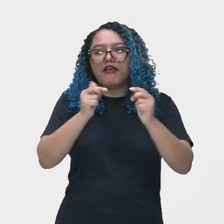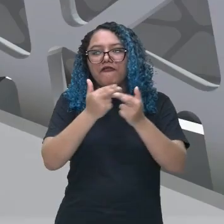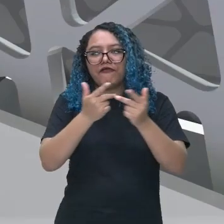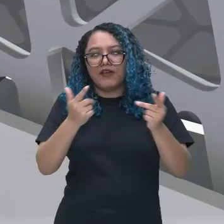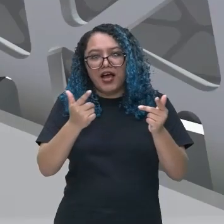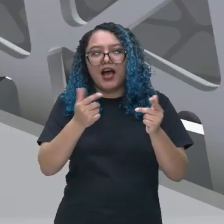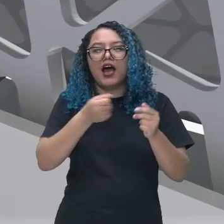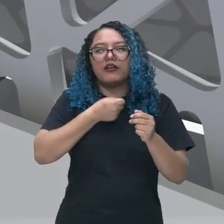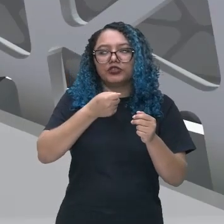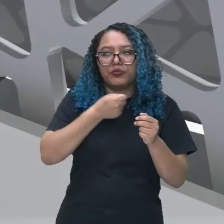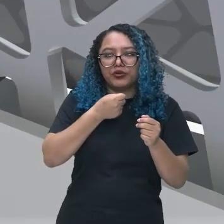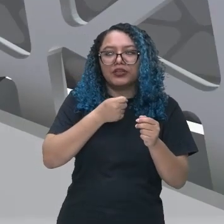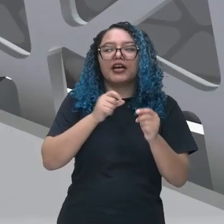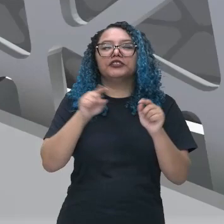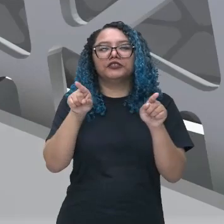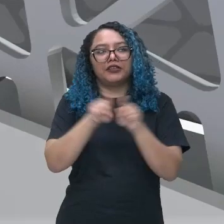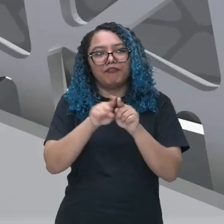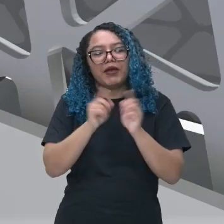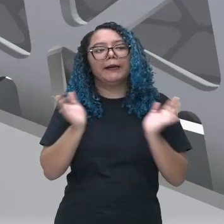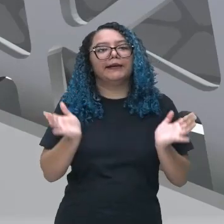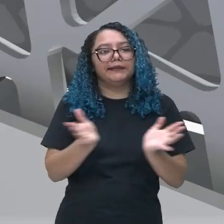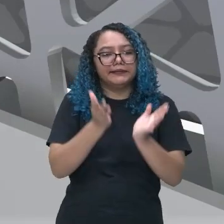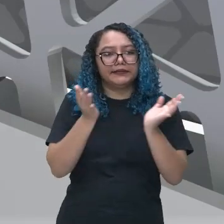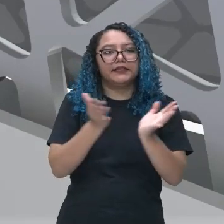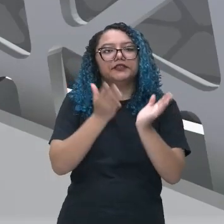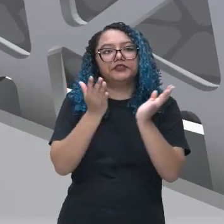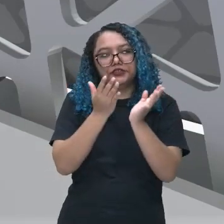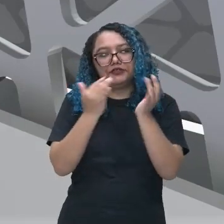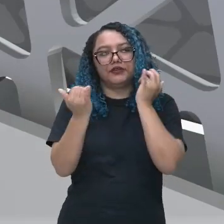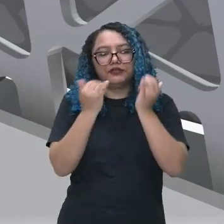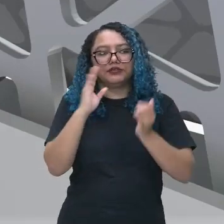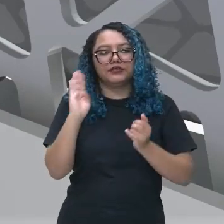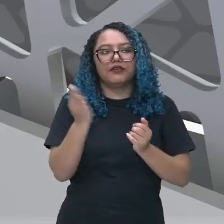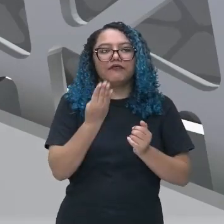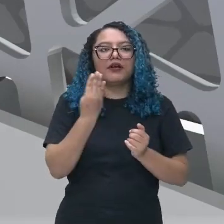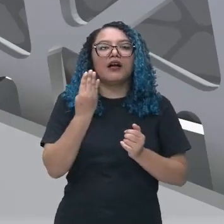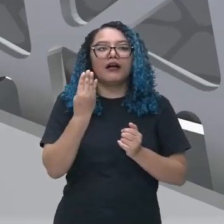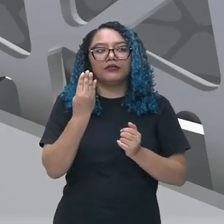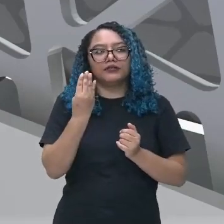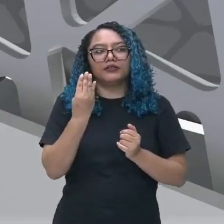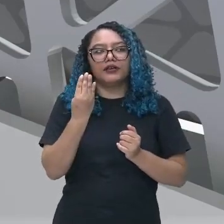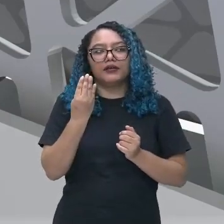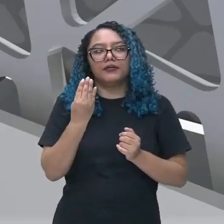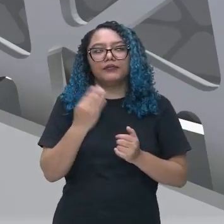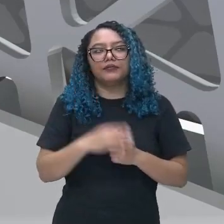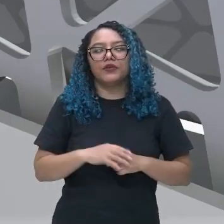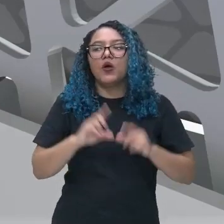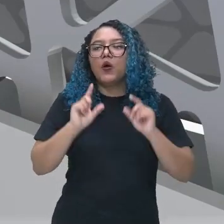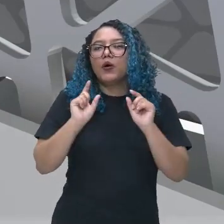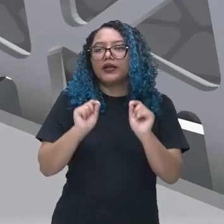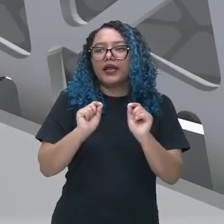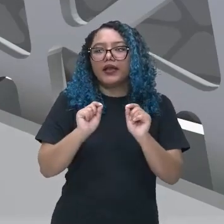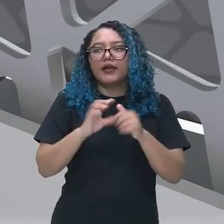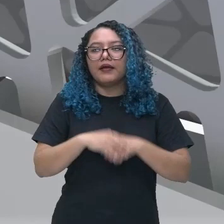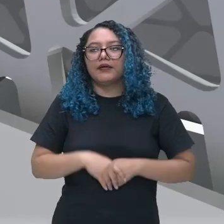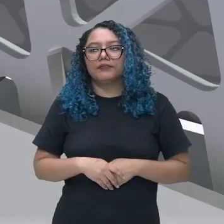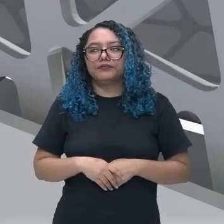notícias falsas. Para quê? Para gerar audiência, para as